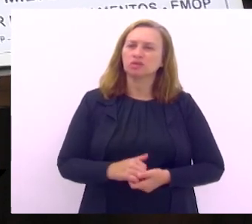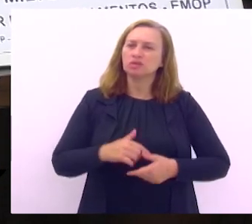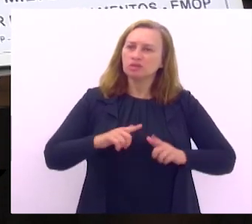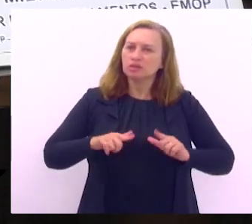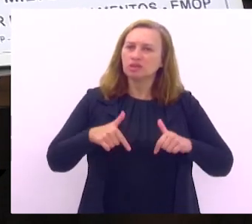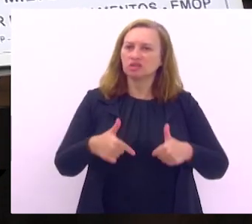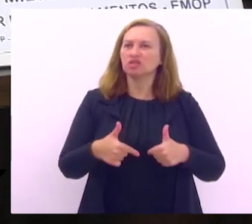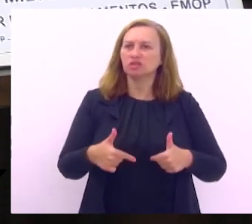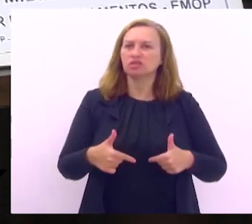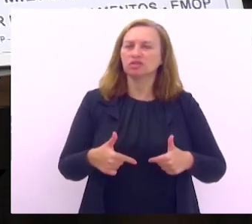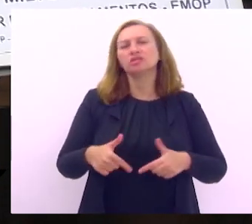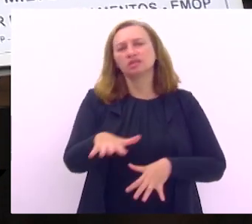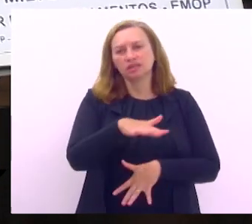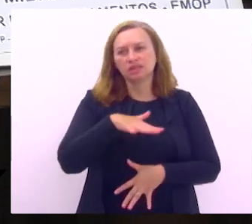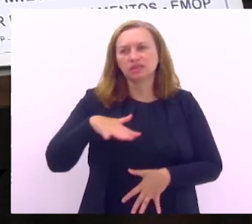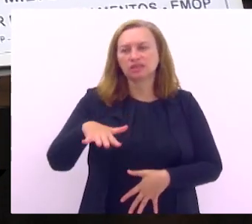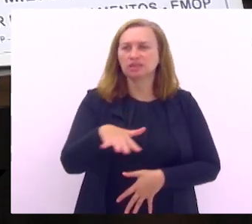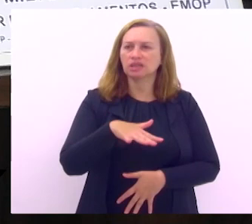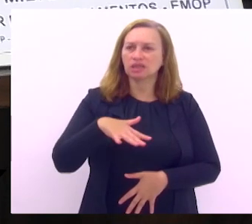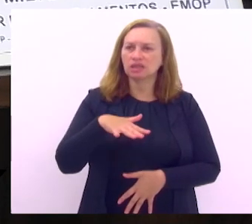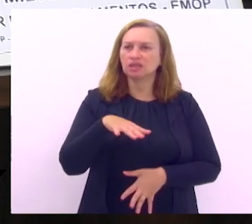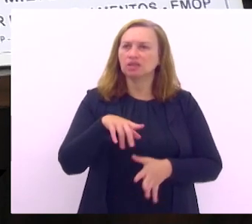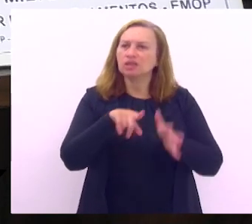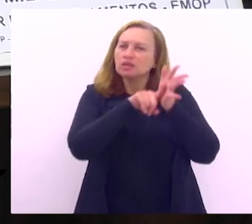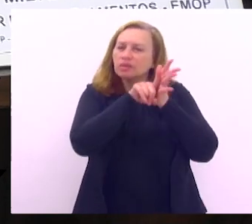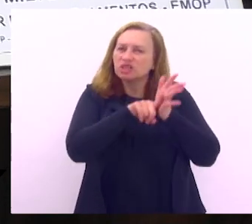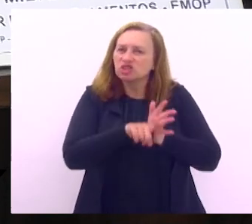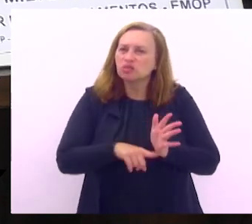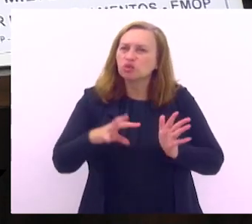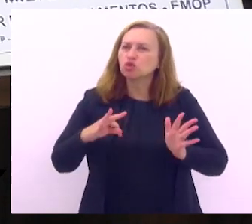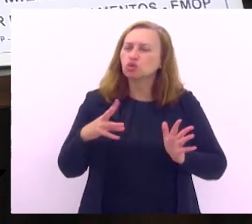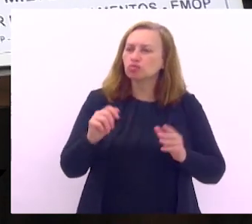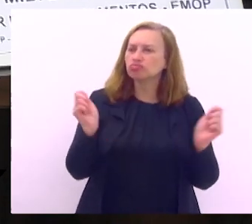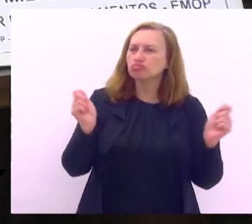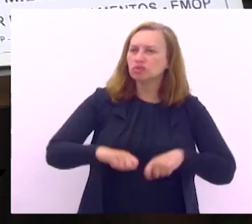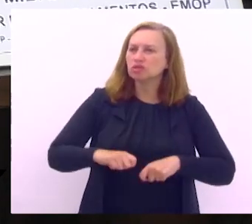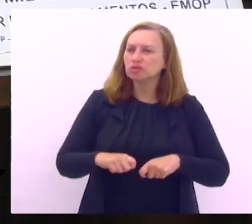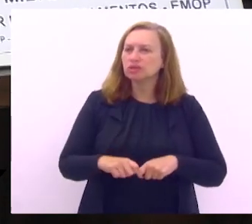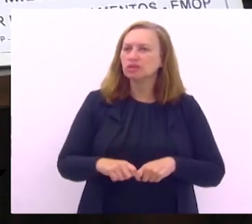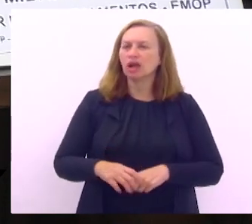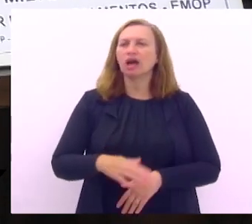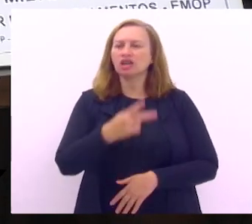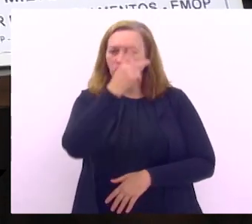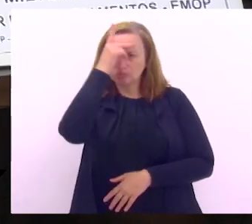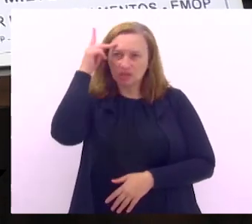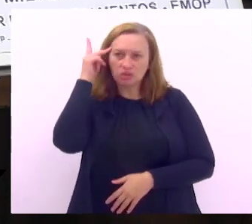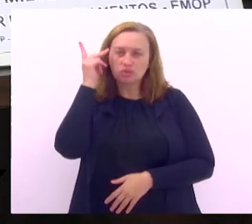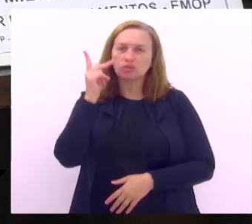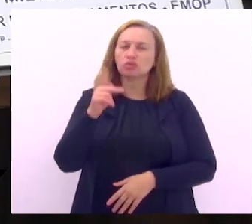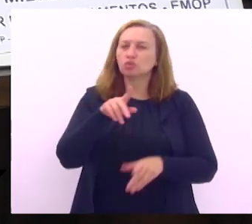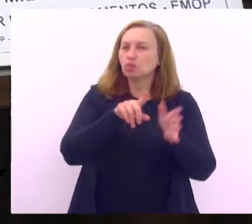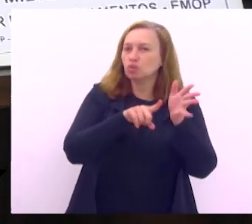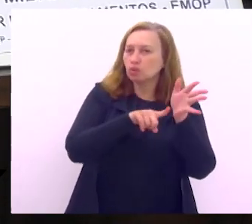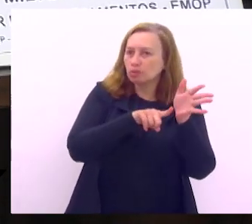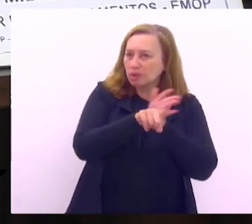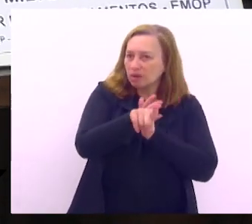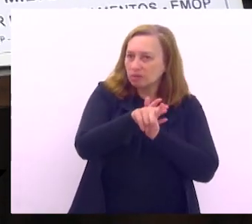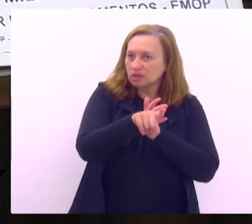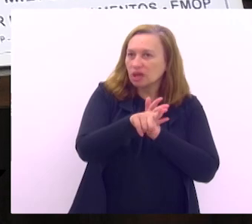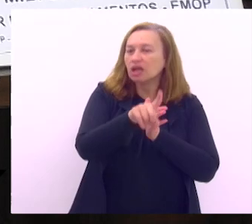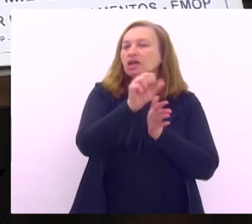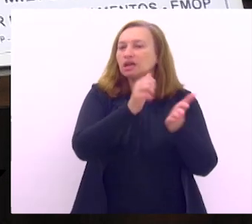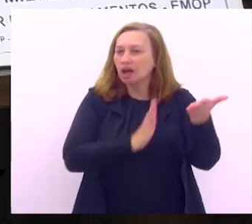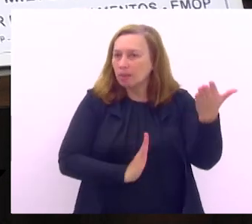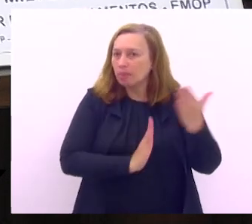atuante nessa área, em que pesquisamos todas as possibilidades, e eles foram as pessoas que foram consultados para que